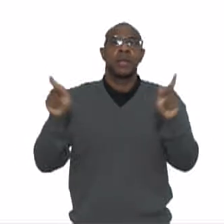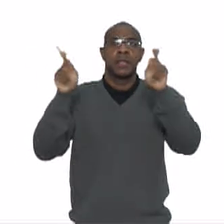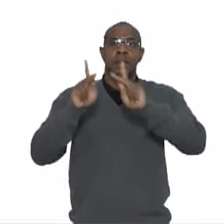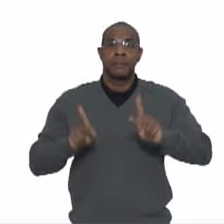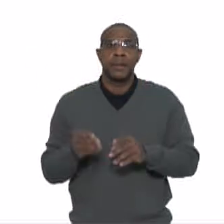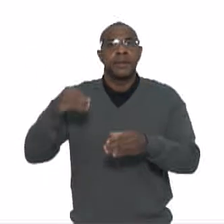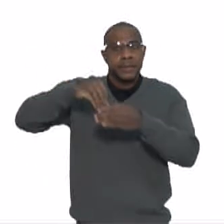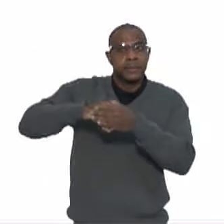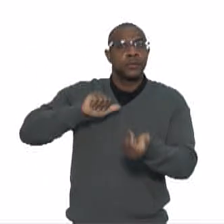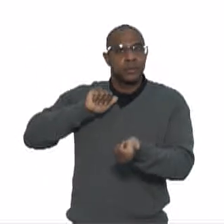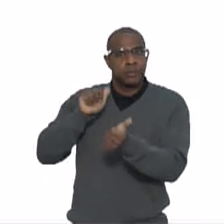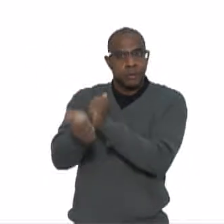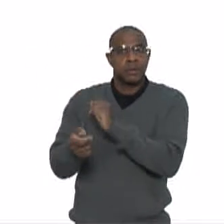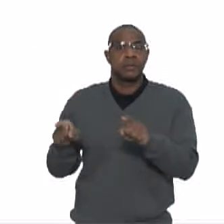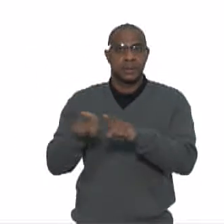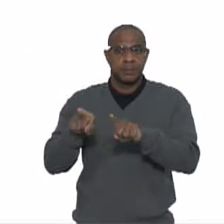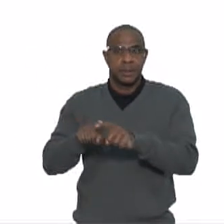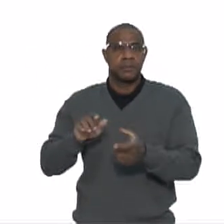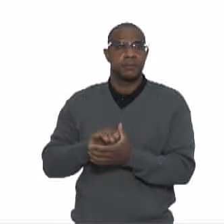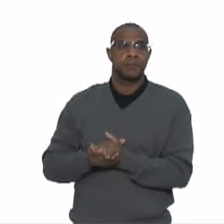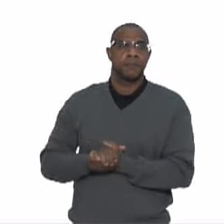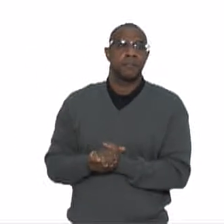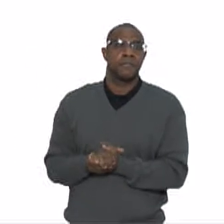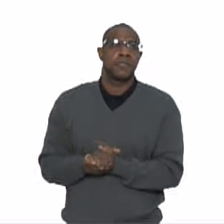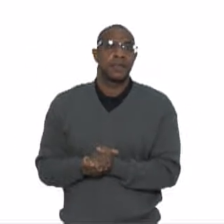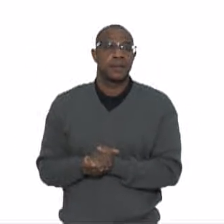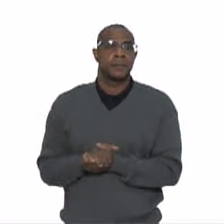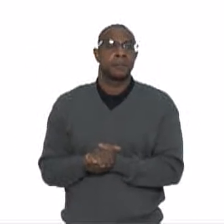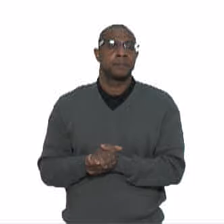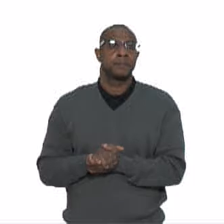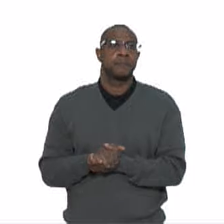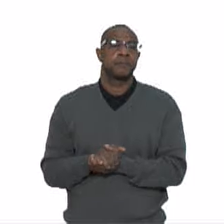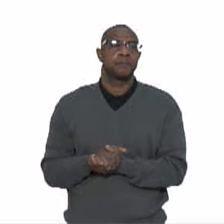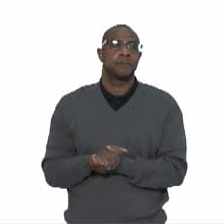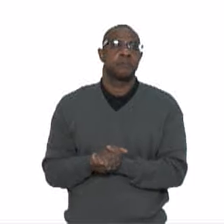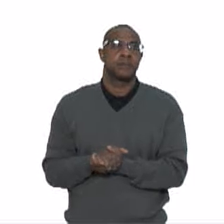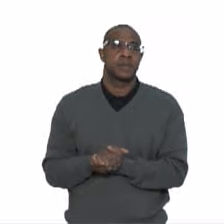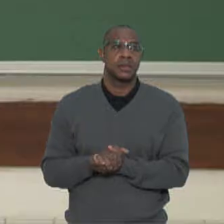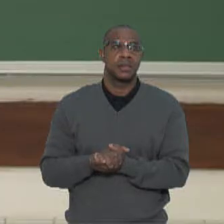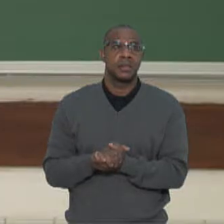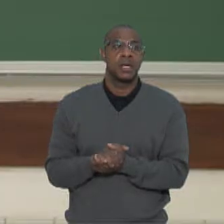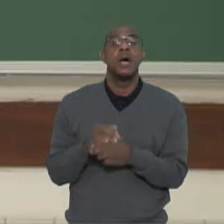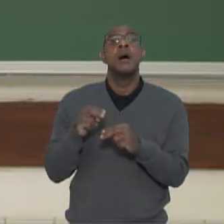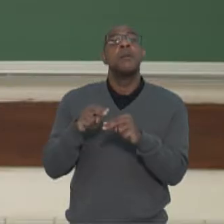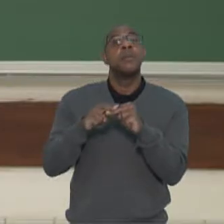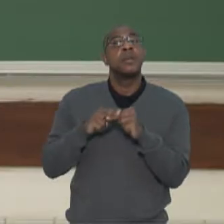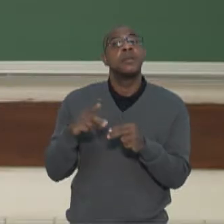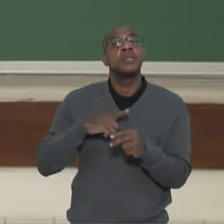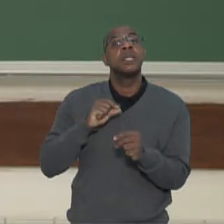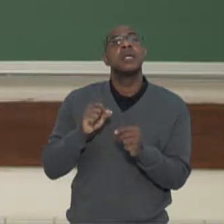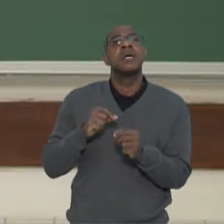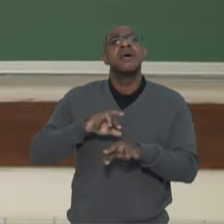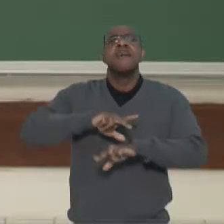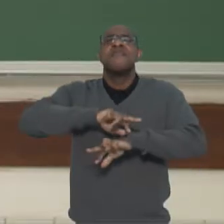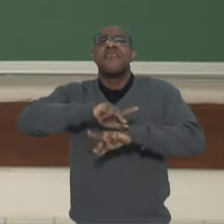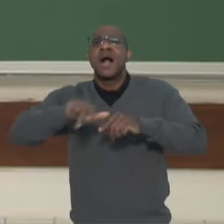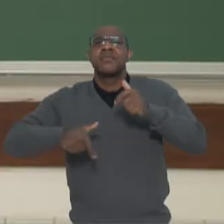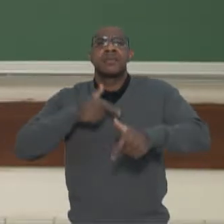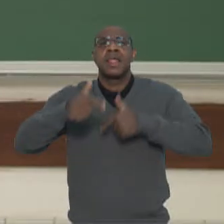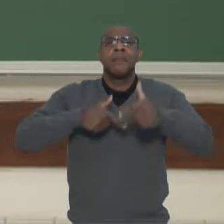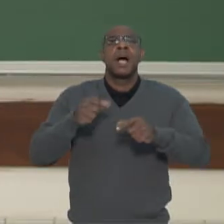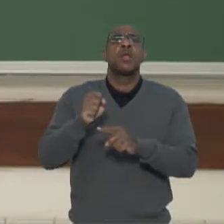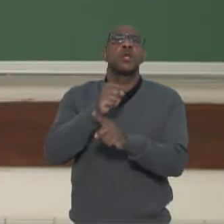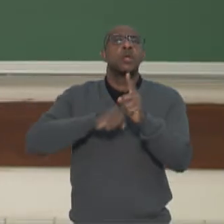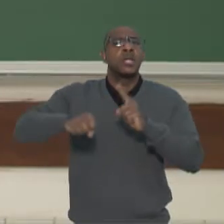bienestar, a solidariedade e o respeito. Né? Por isso que existem vários programas sociais, vocês